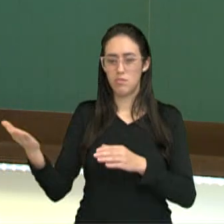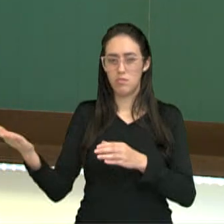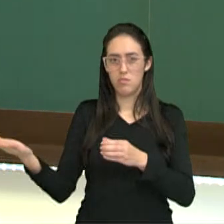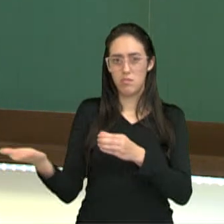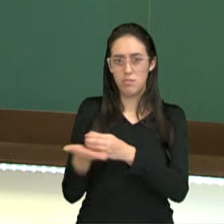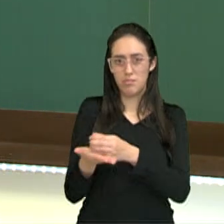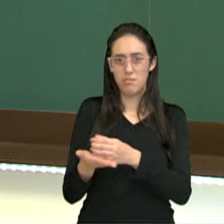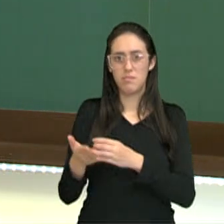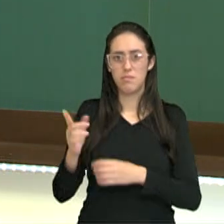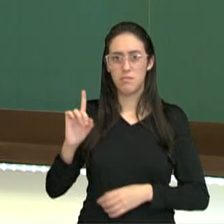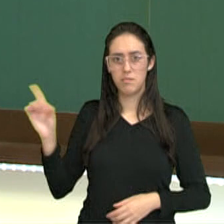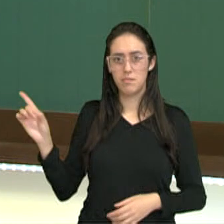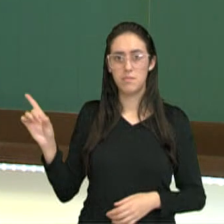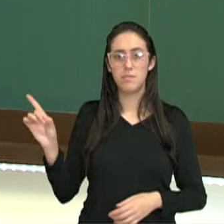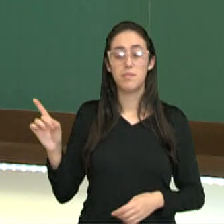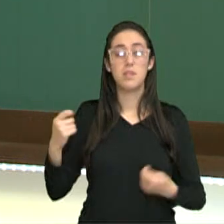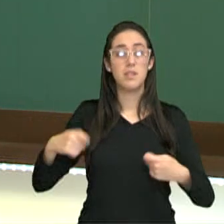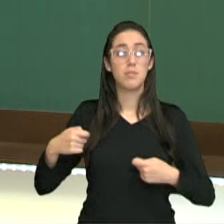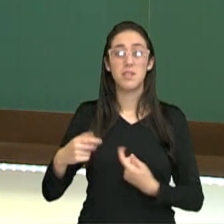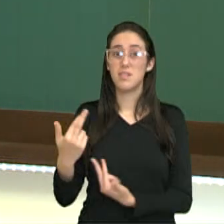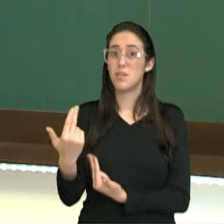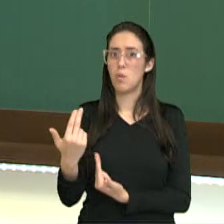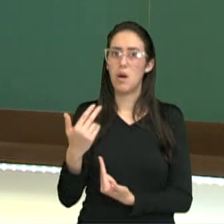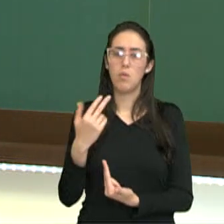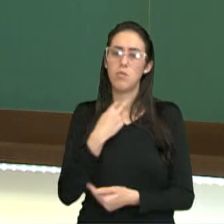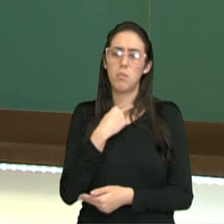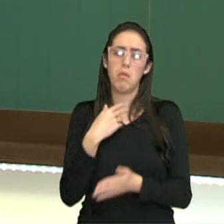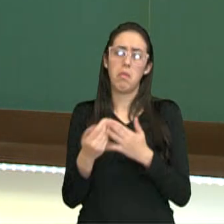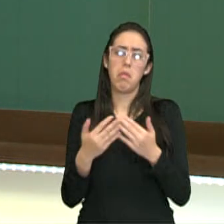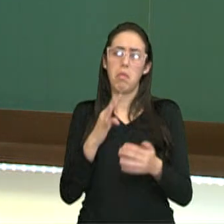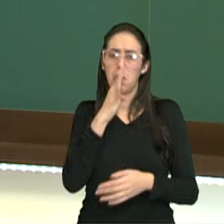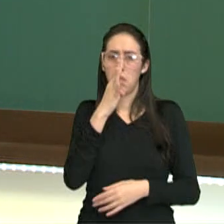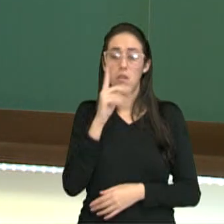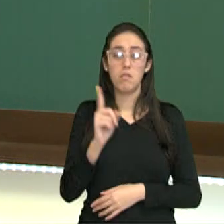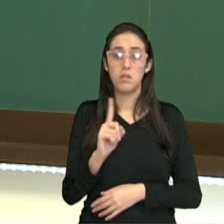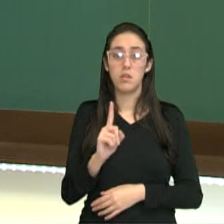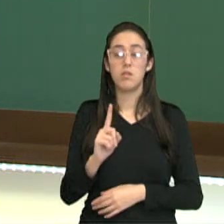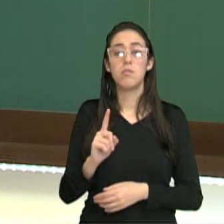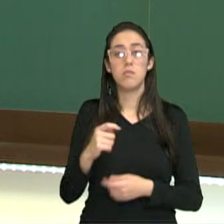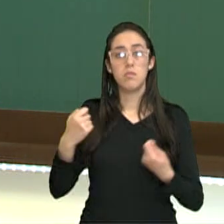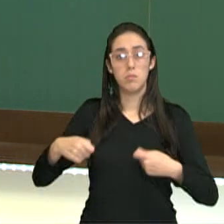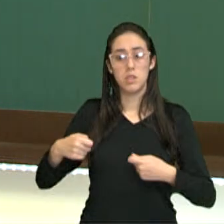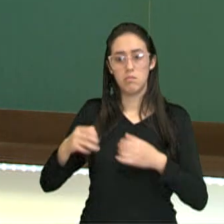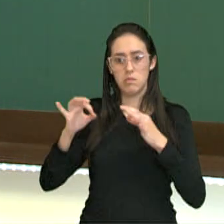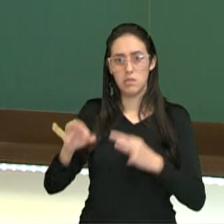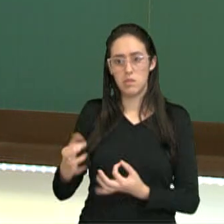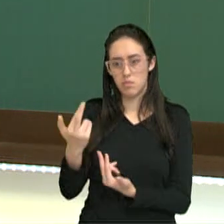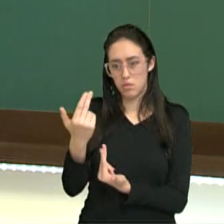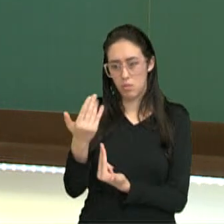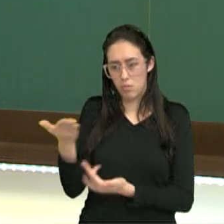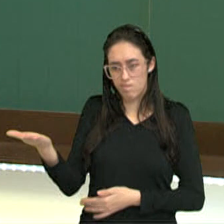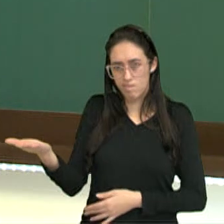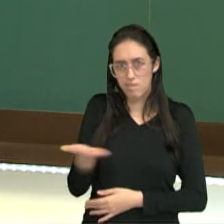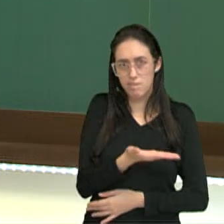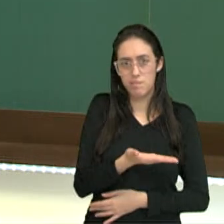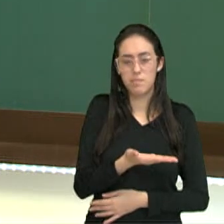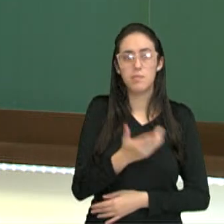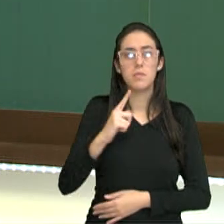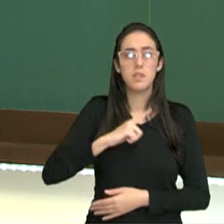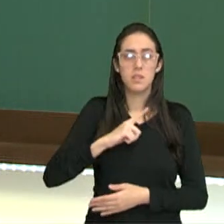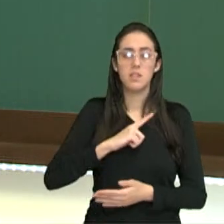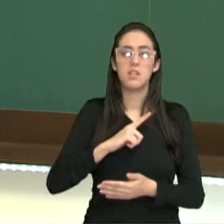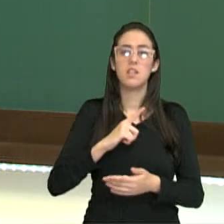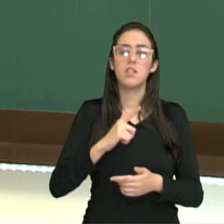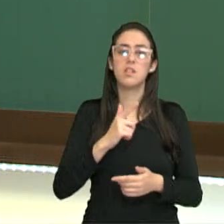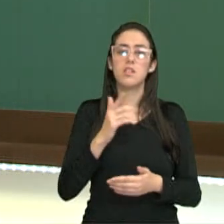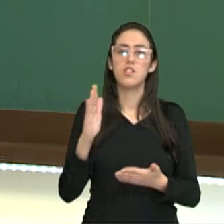tem que ser paralelo, não é uma secção qualquer, tem que ser paralelo à base do nosso cone, fazendo que nós dividimos o